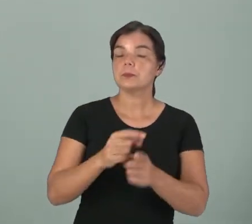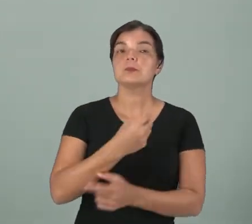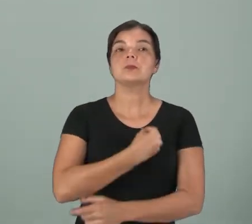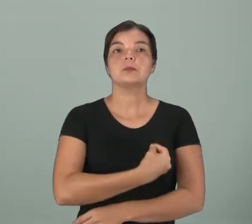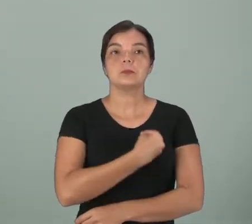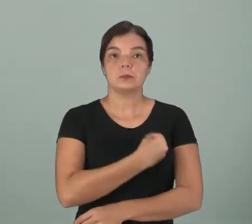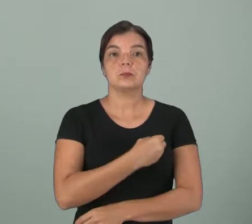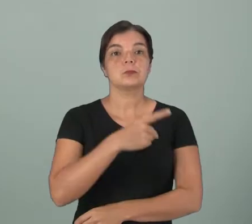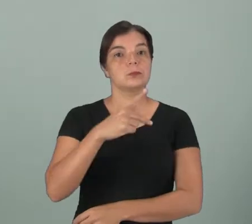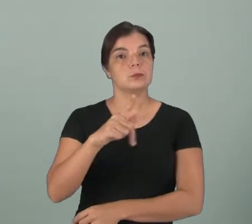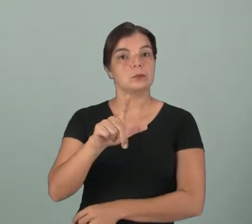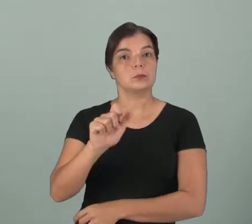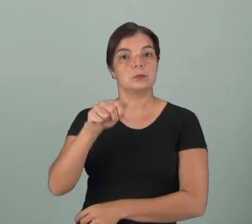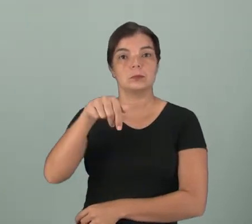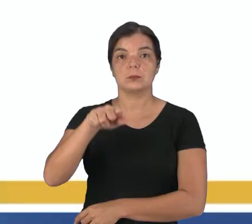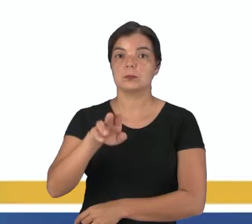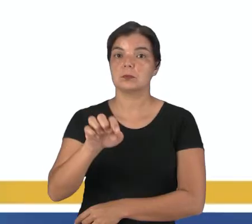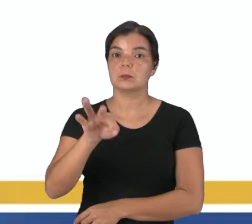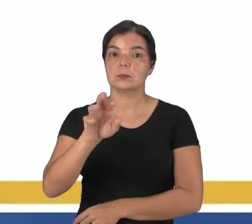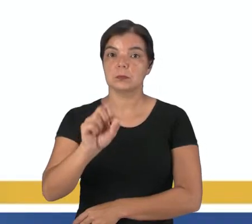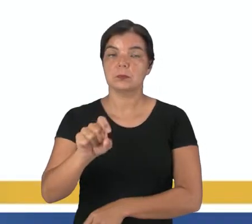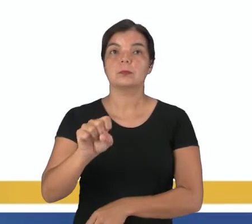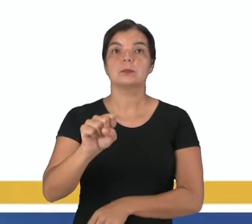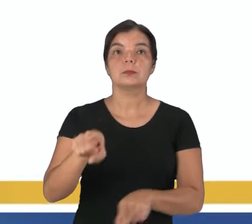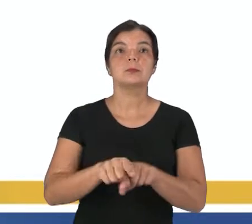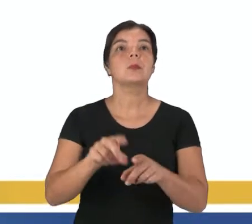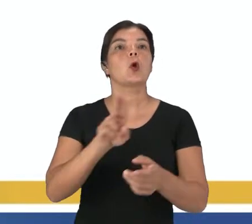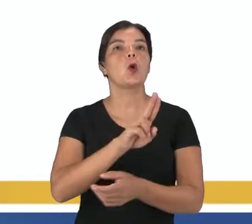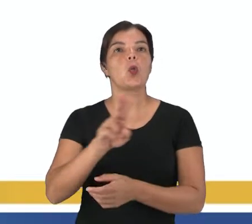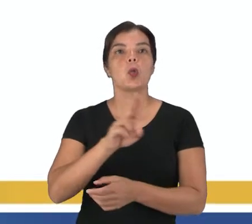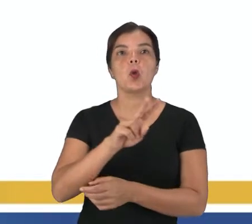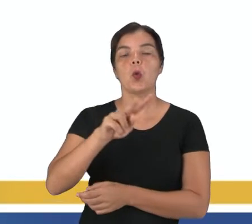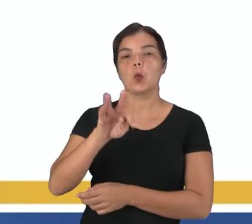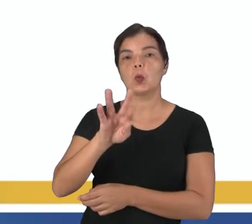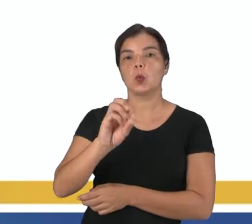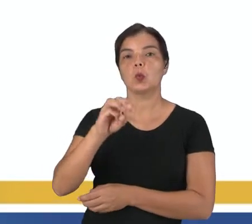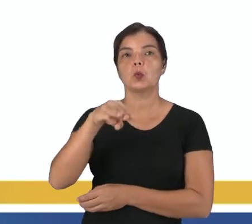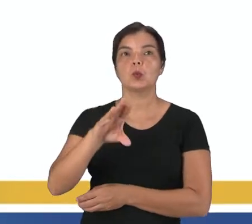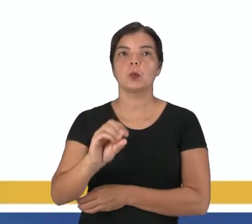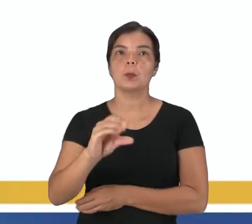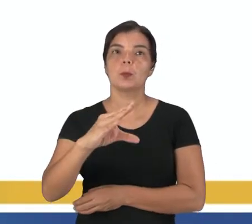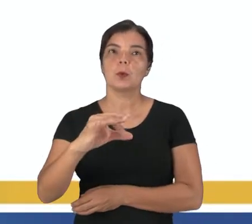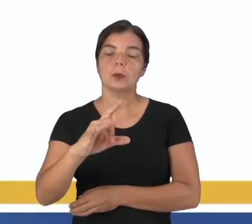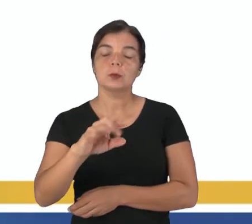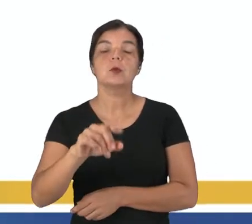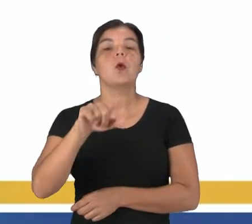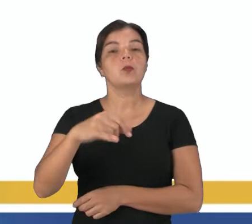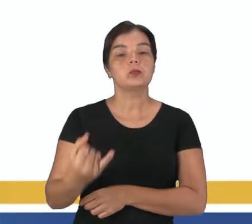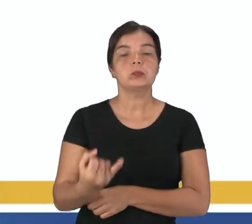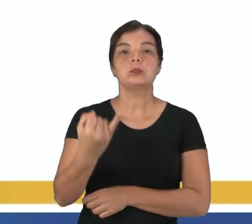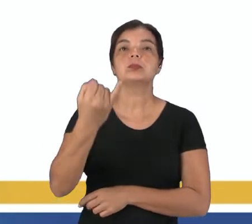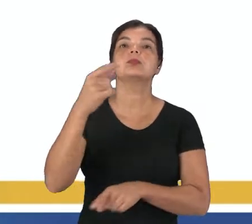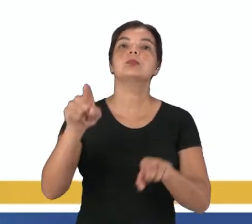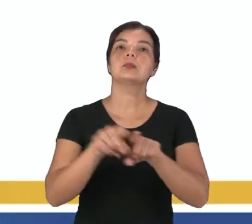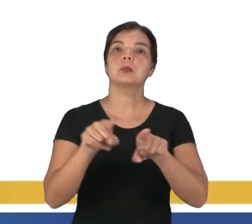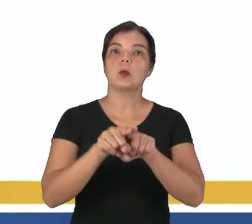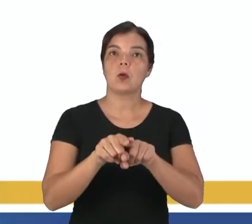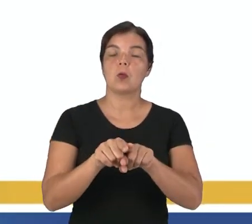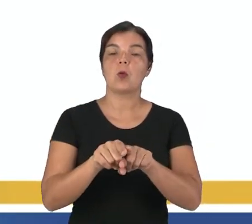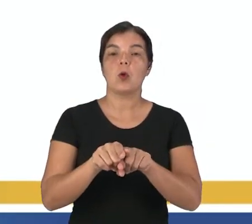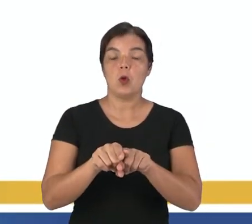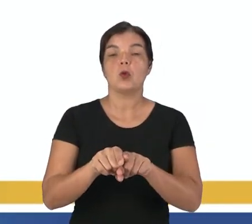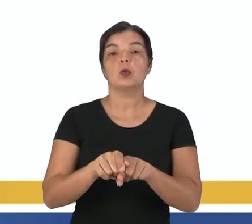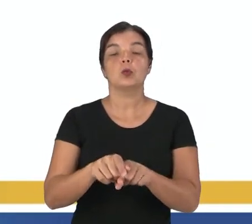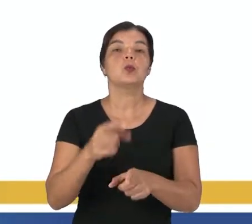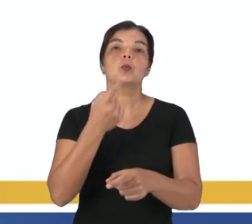Existem também as plaquetas, que também são chamadas de trombócitos. Eles são agentes muito importantes na